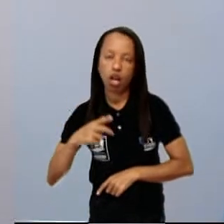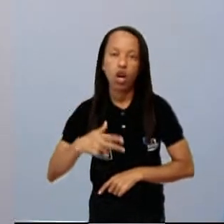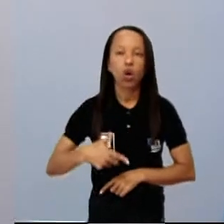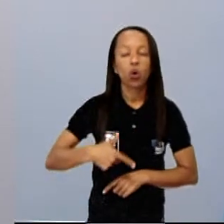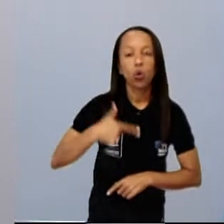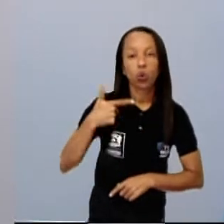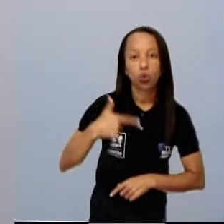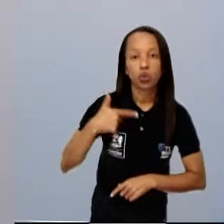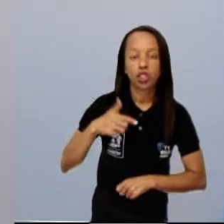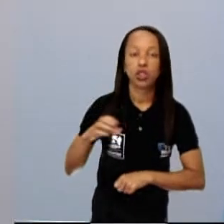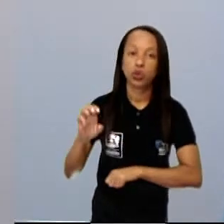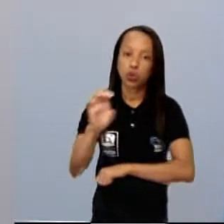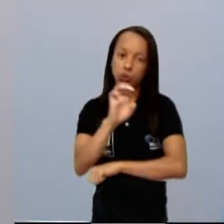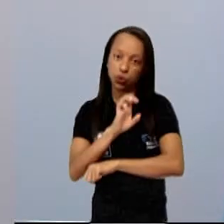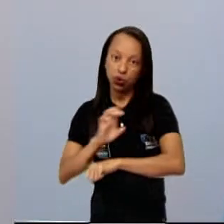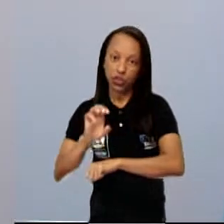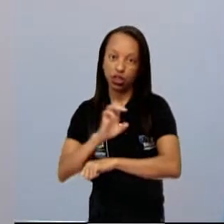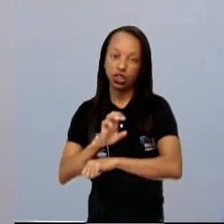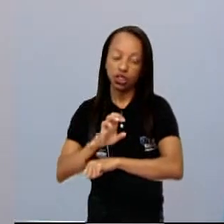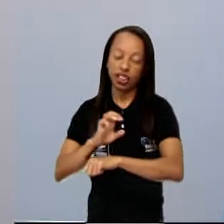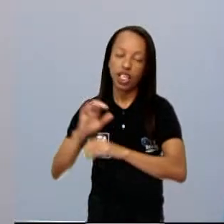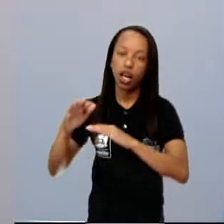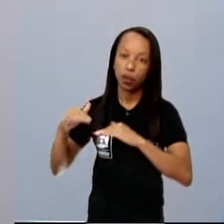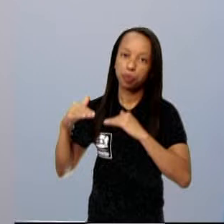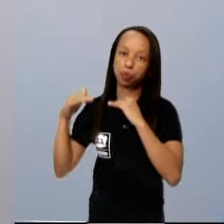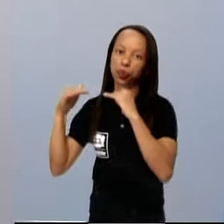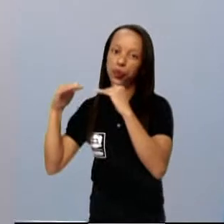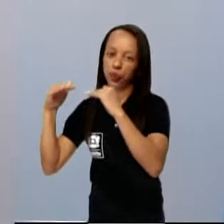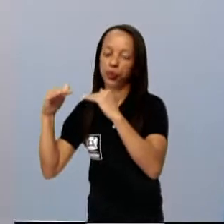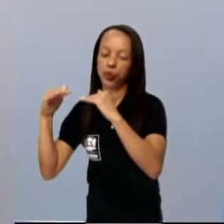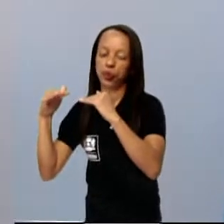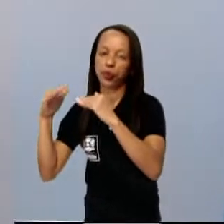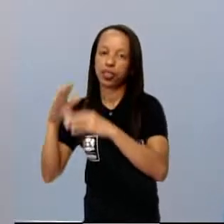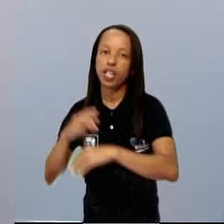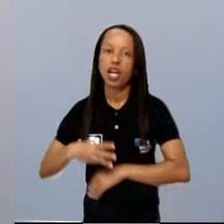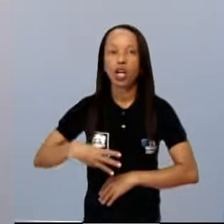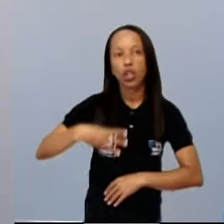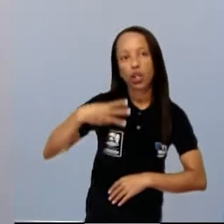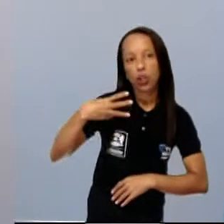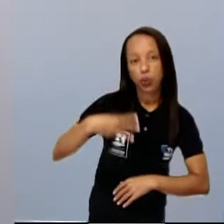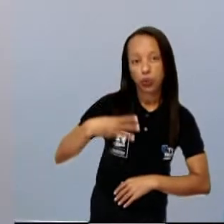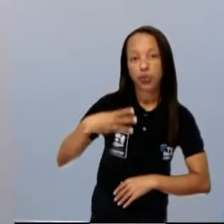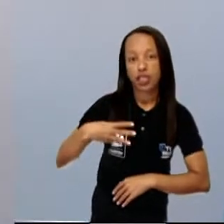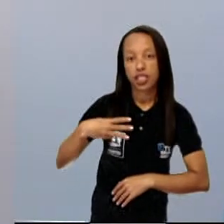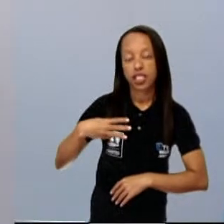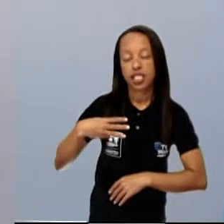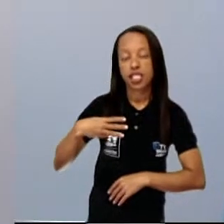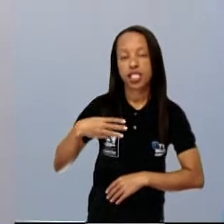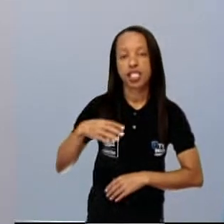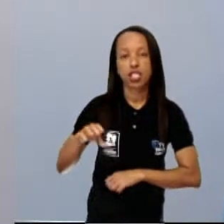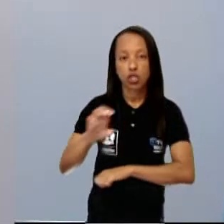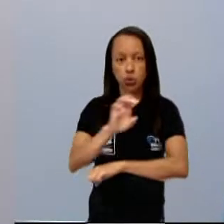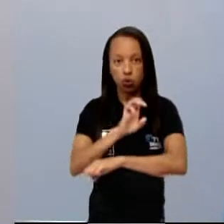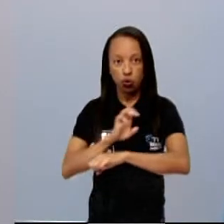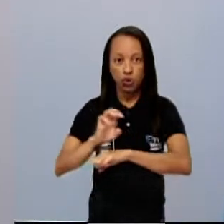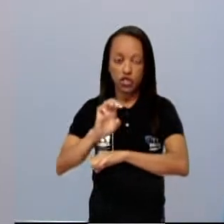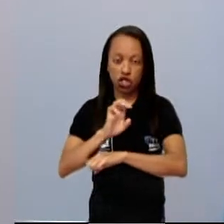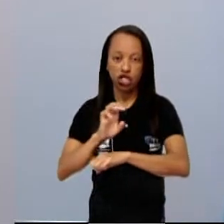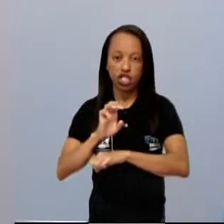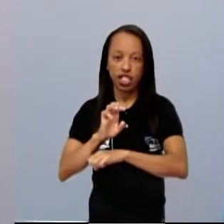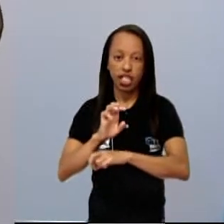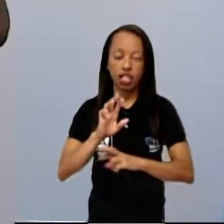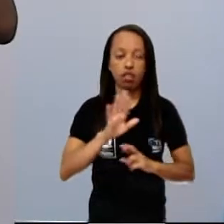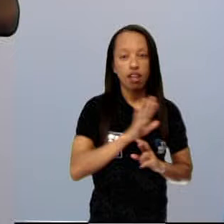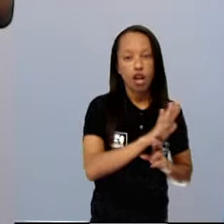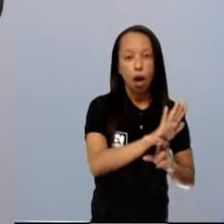nobreza, ok? E nós temos o terceiro Estado, que era representado de uma forma diversificada,